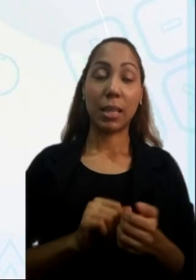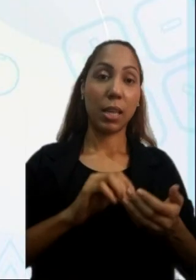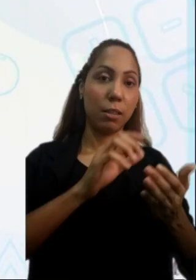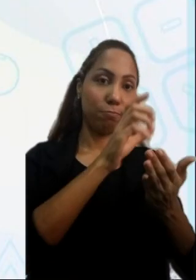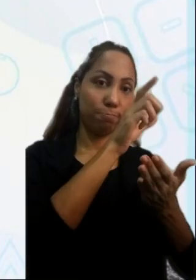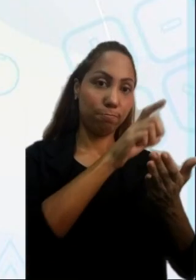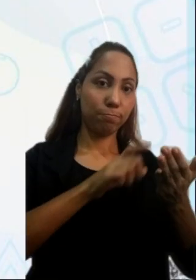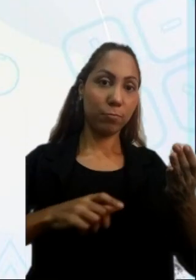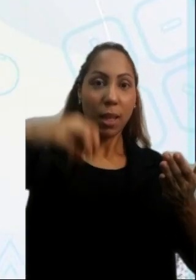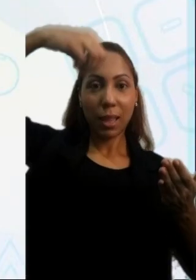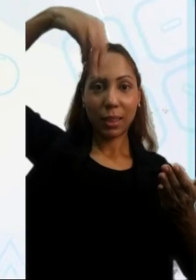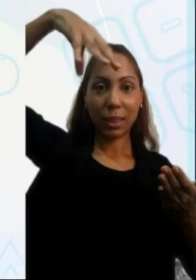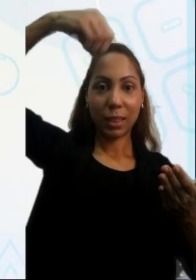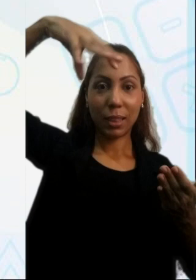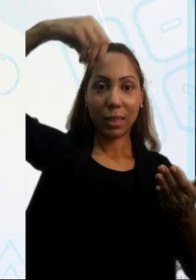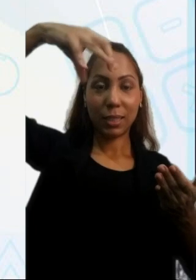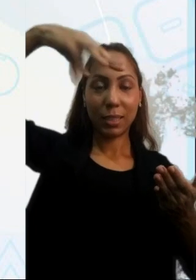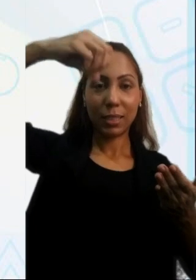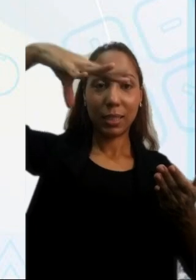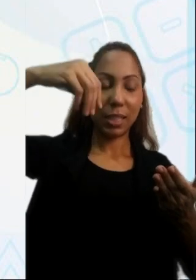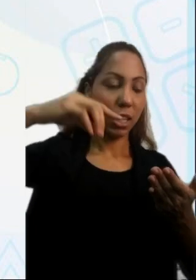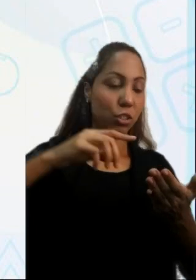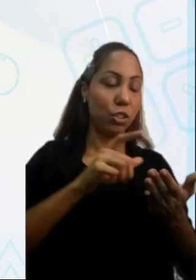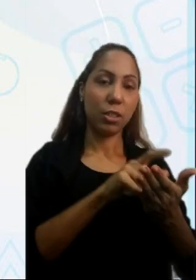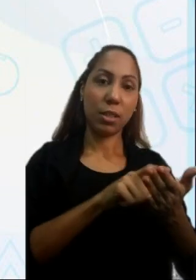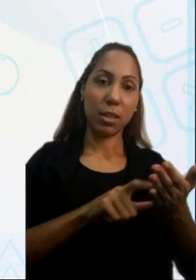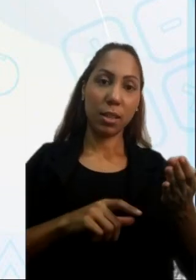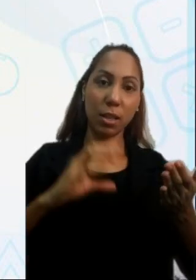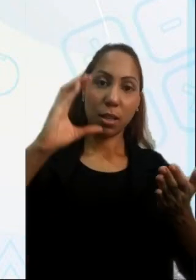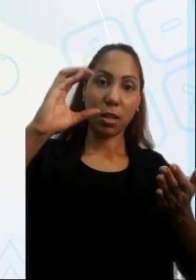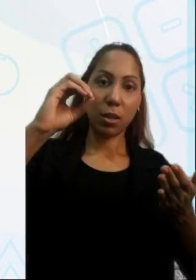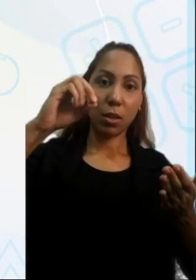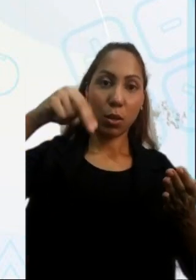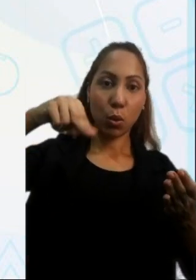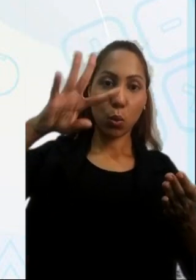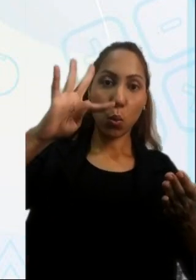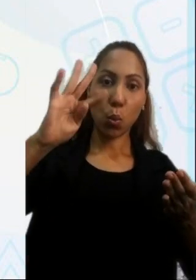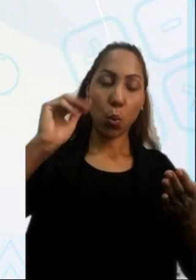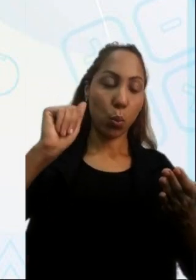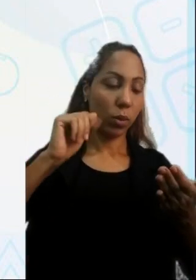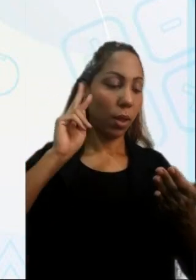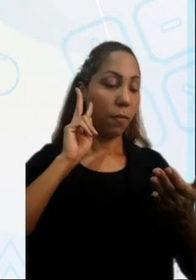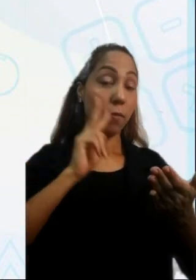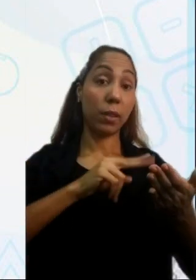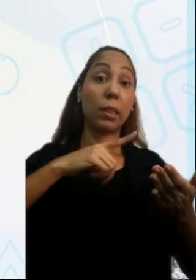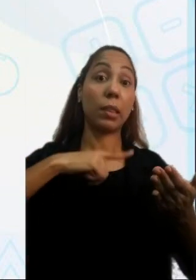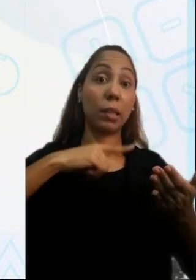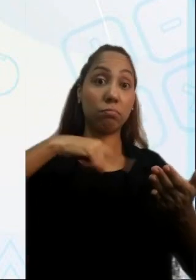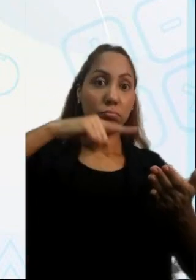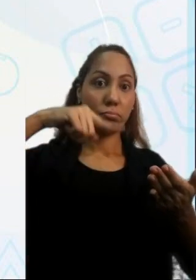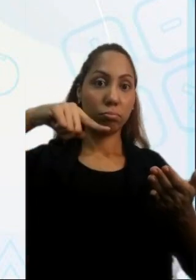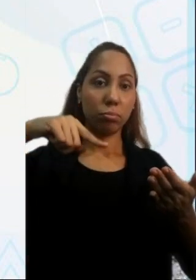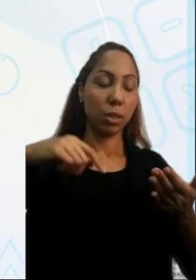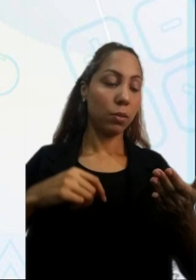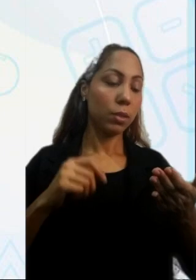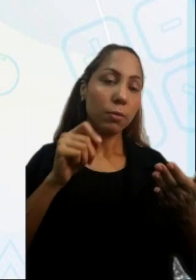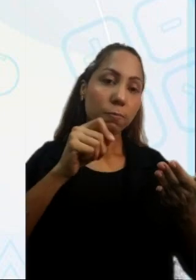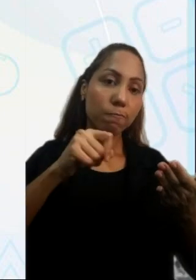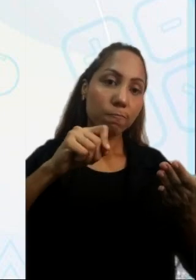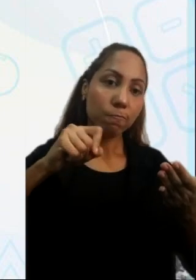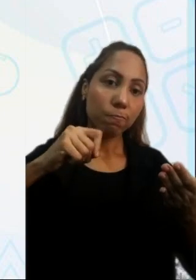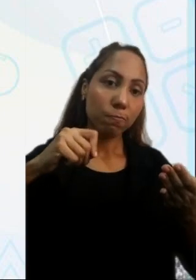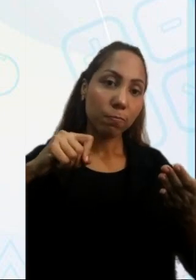sua residência ou de um amigo e veja o tipo de gráfico existente no documento e anote detalhes do